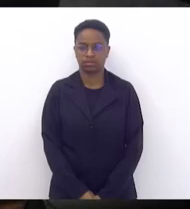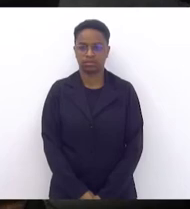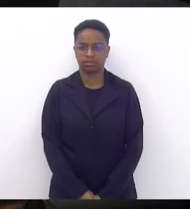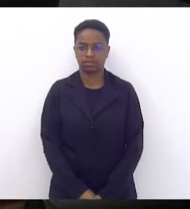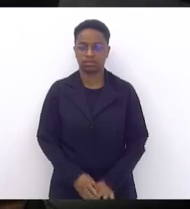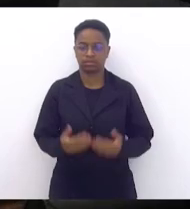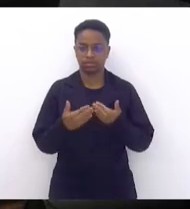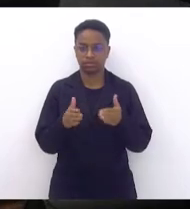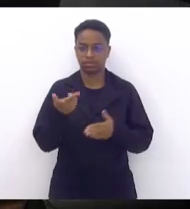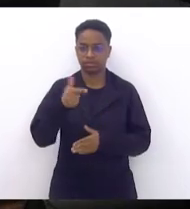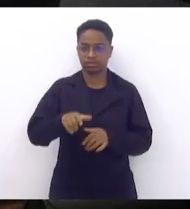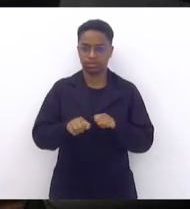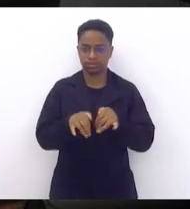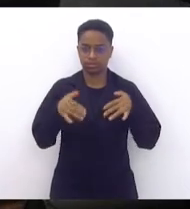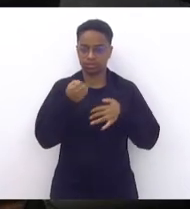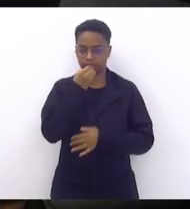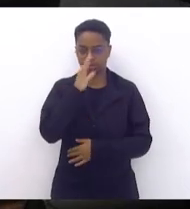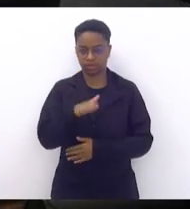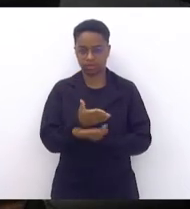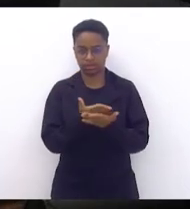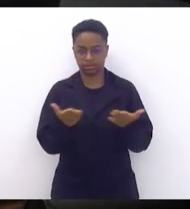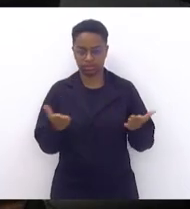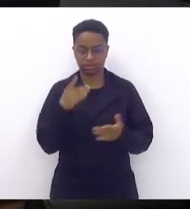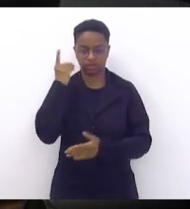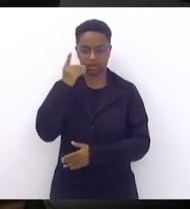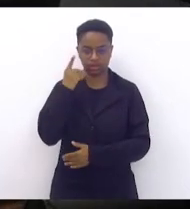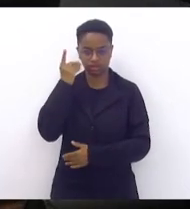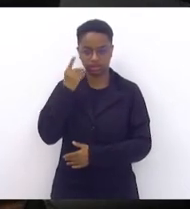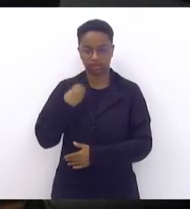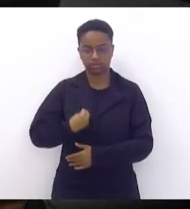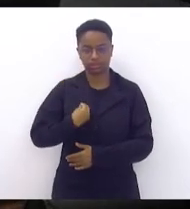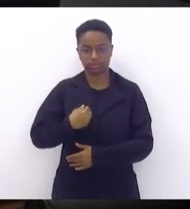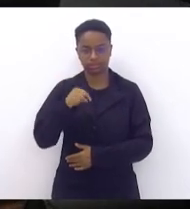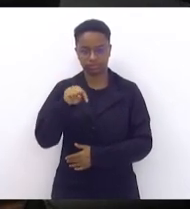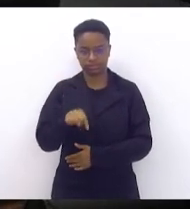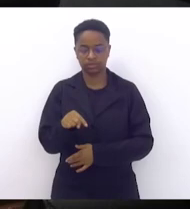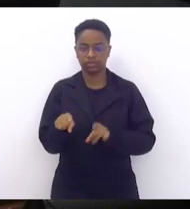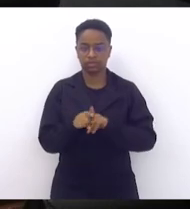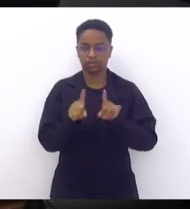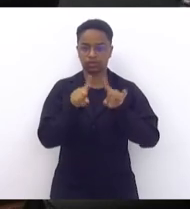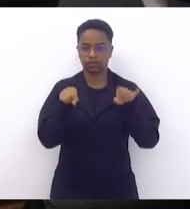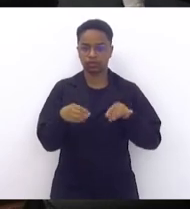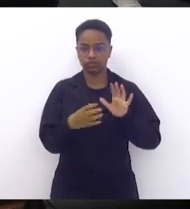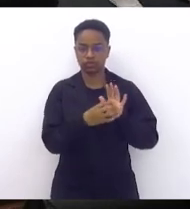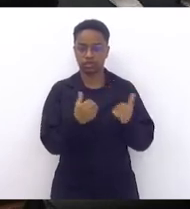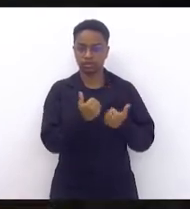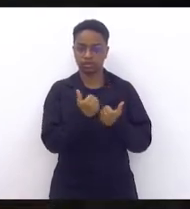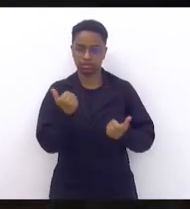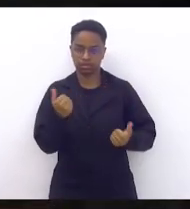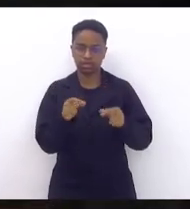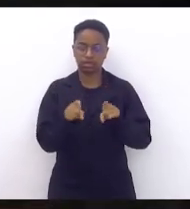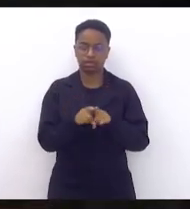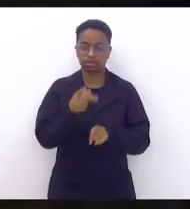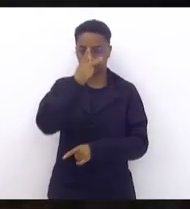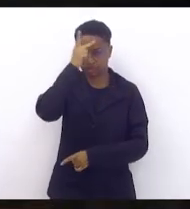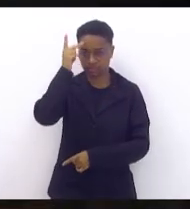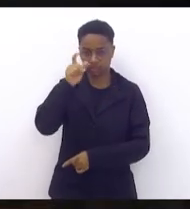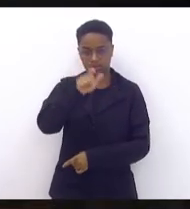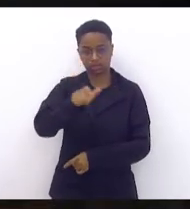Está reaberta a sessão. Boa tarde, senhoras e senhores deputados, servidores, assessores, público